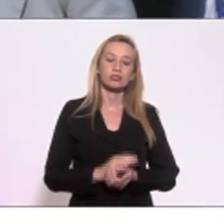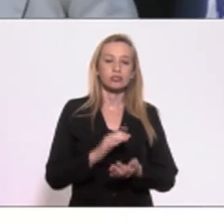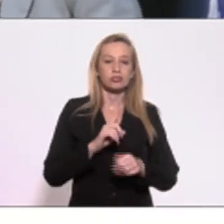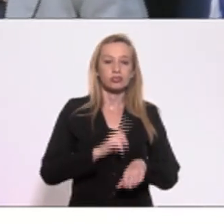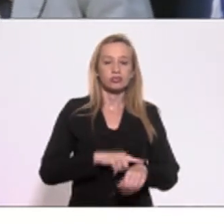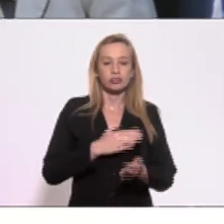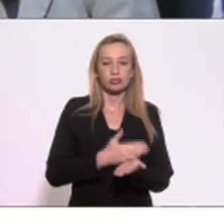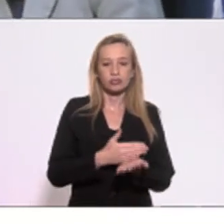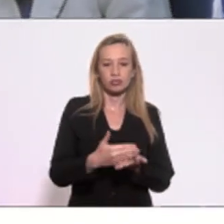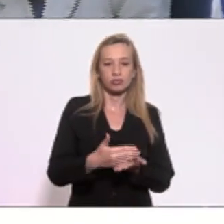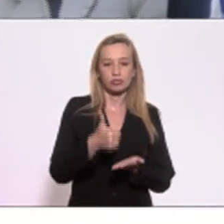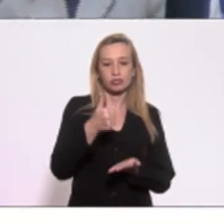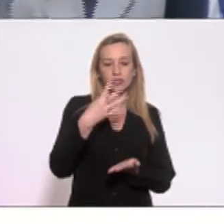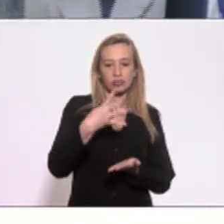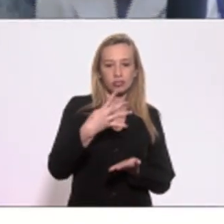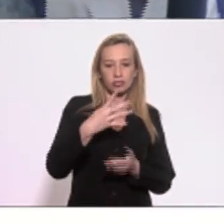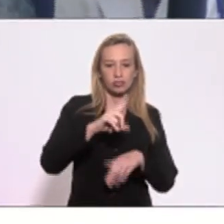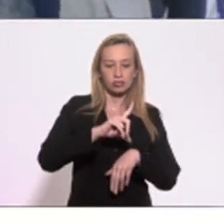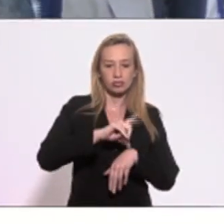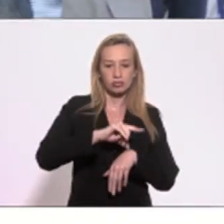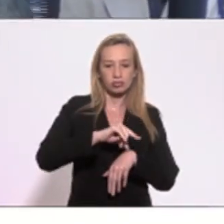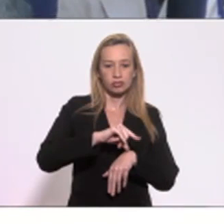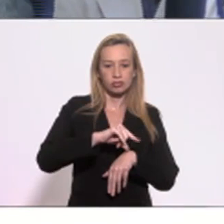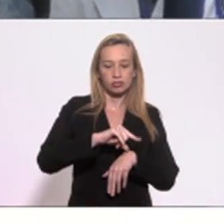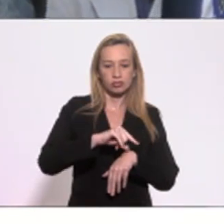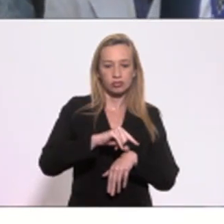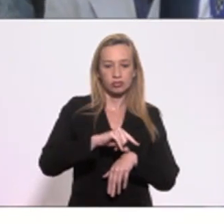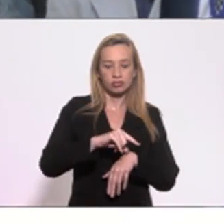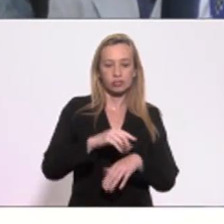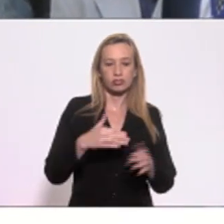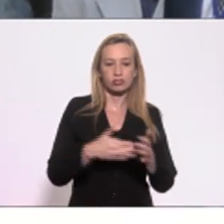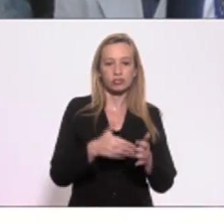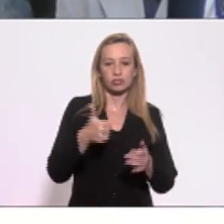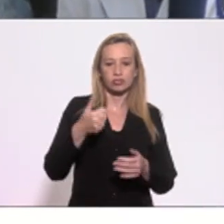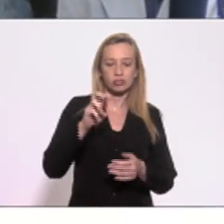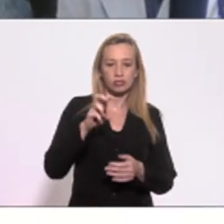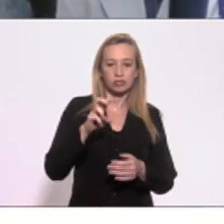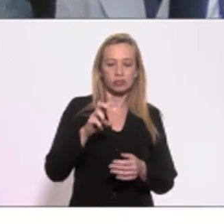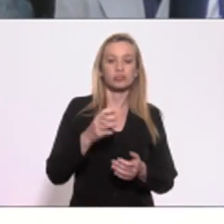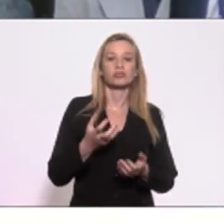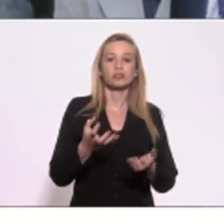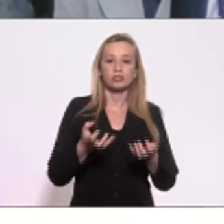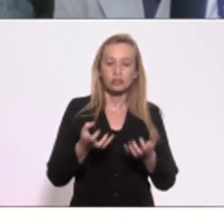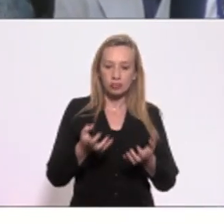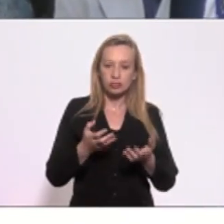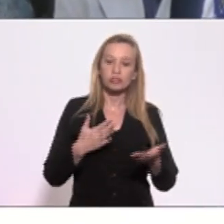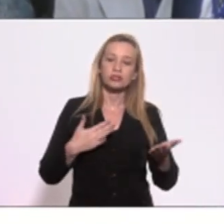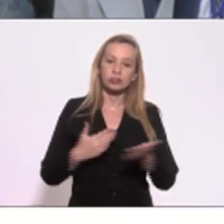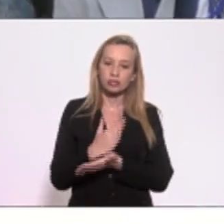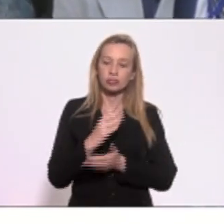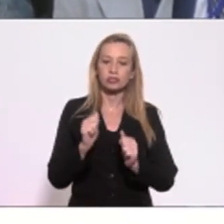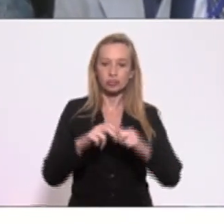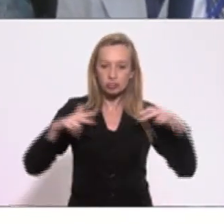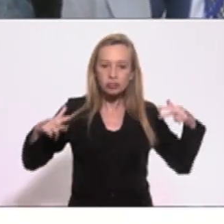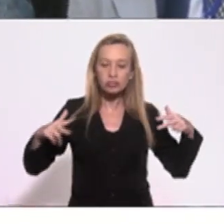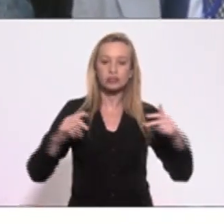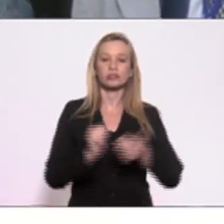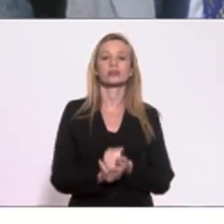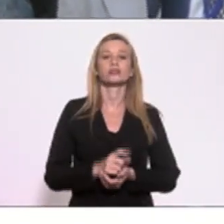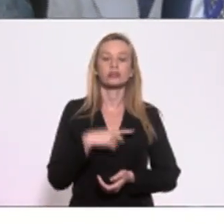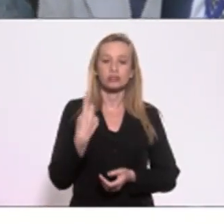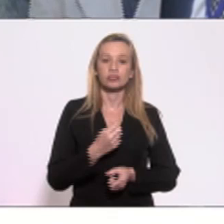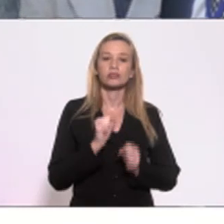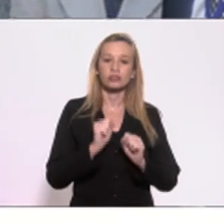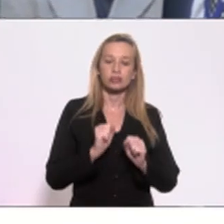entre 14 e 15 horas. Então, quero autorização do plenário para que a gente possa fazer a sessão extraordinária